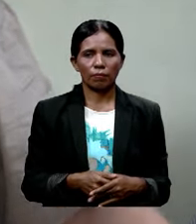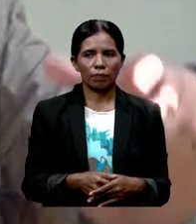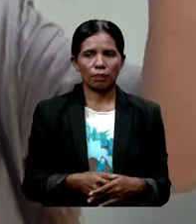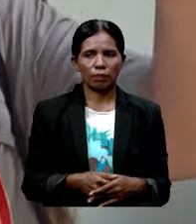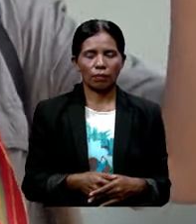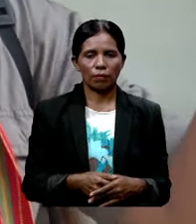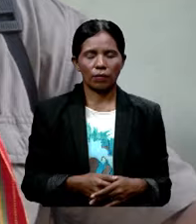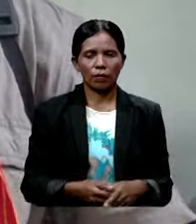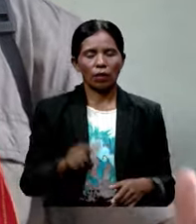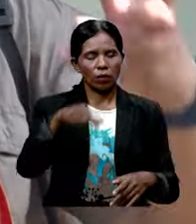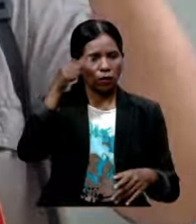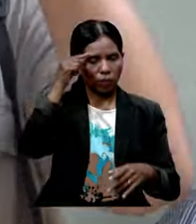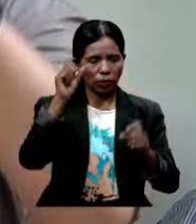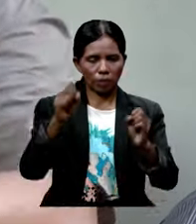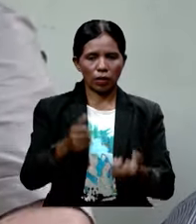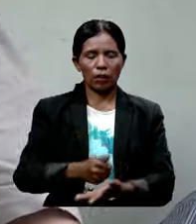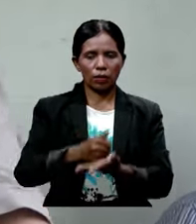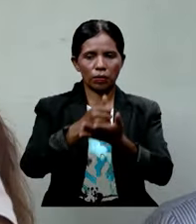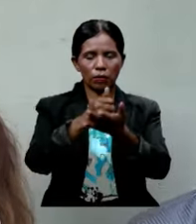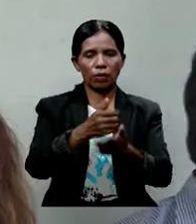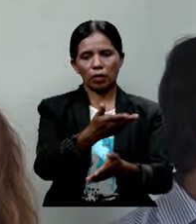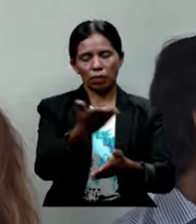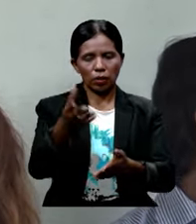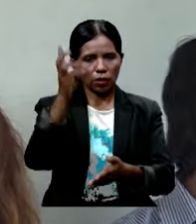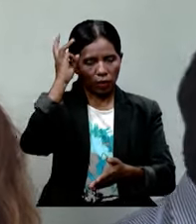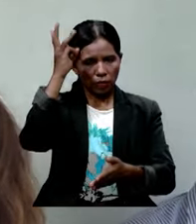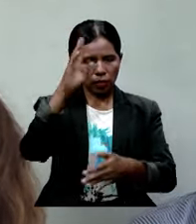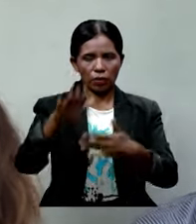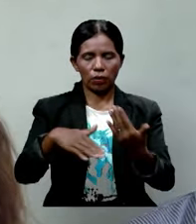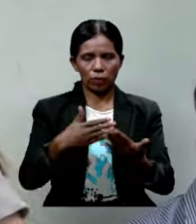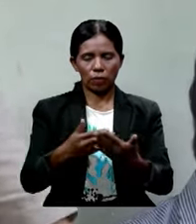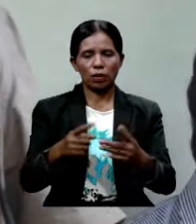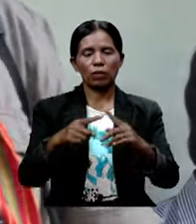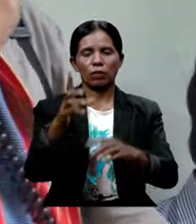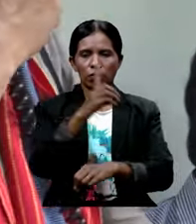a tu não é governo para tal mata mas a minha preocupação a nessa não é